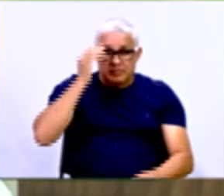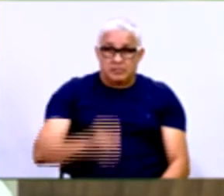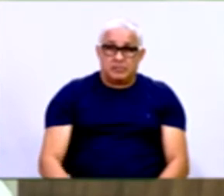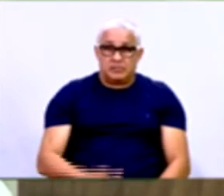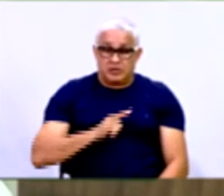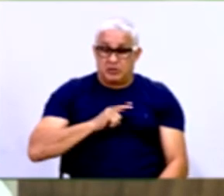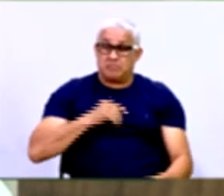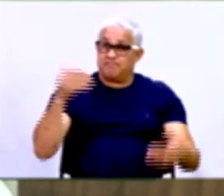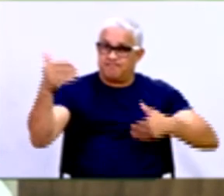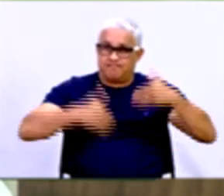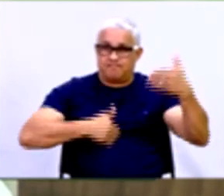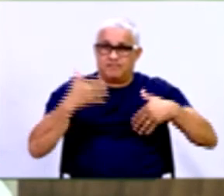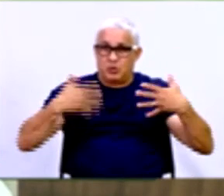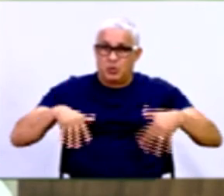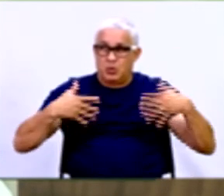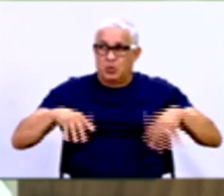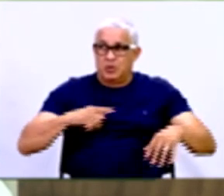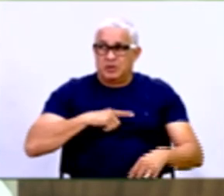bastante participações.